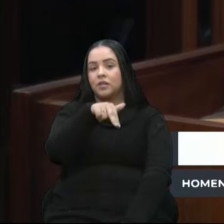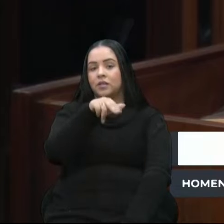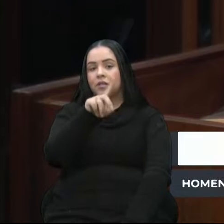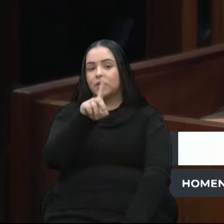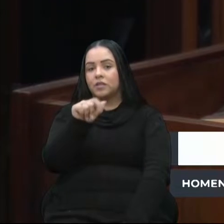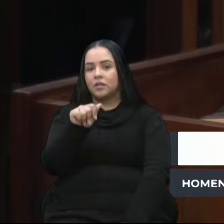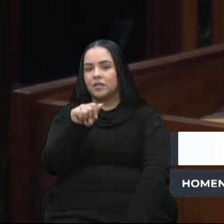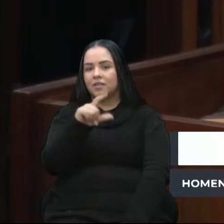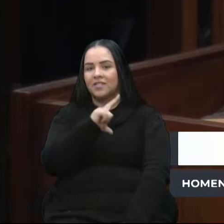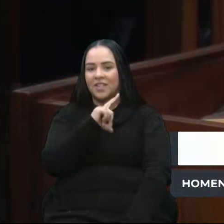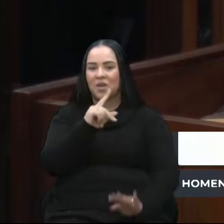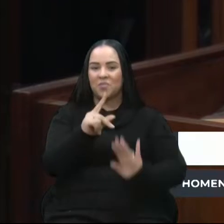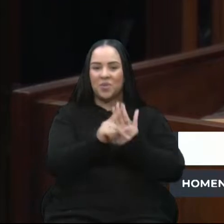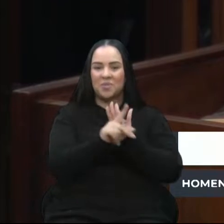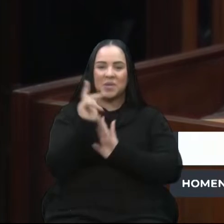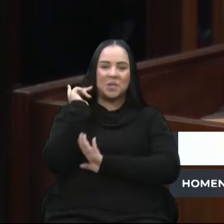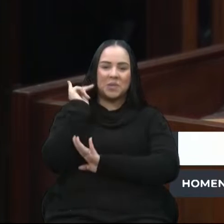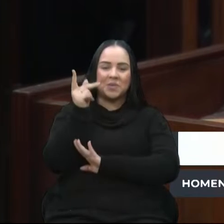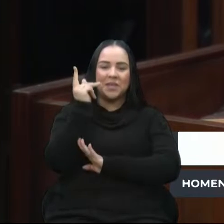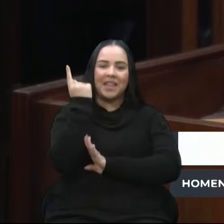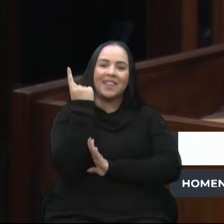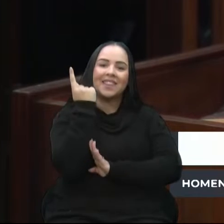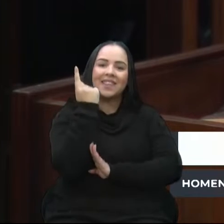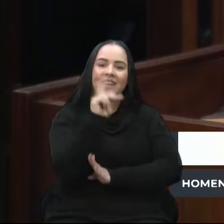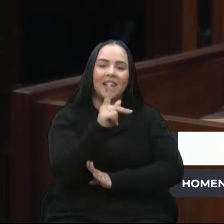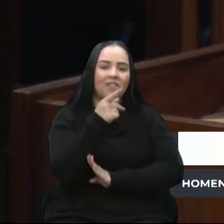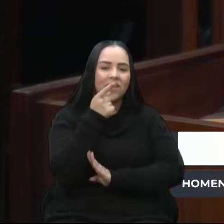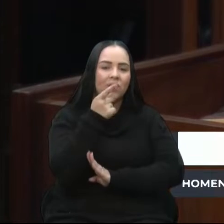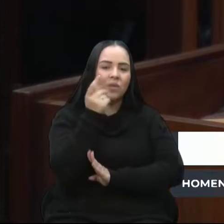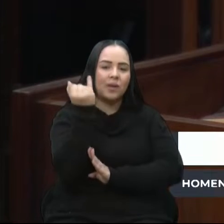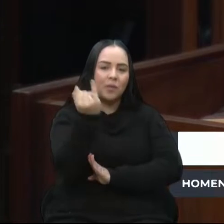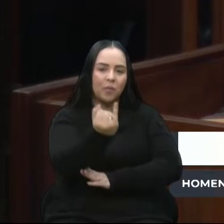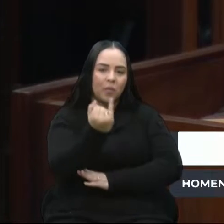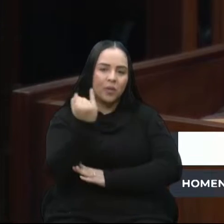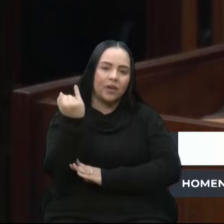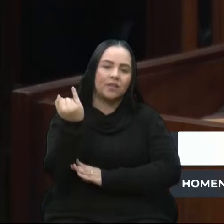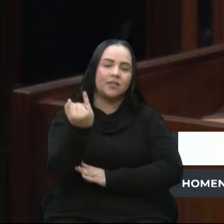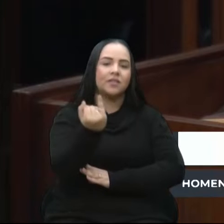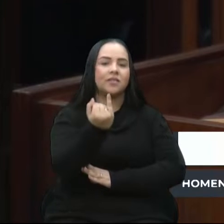história um testemunho da importância de